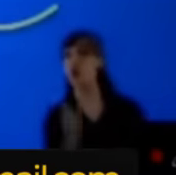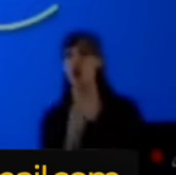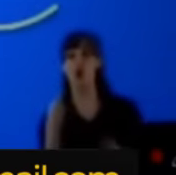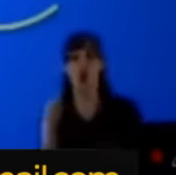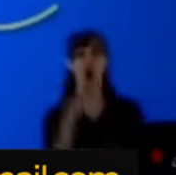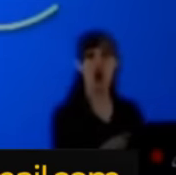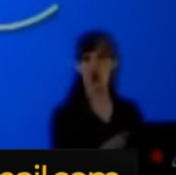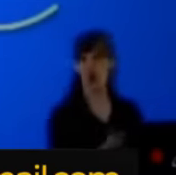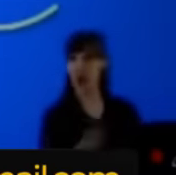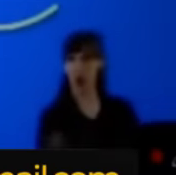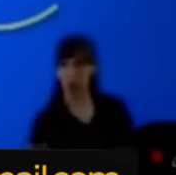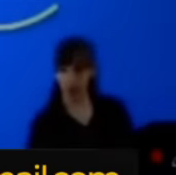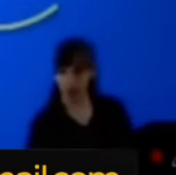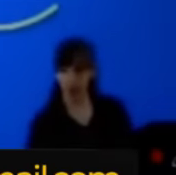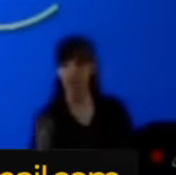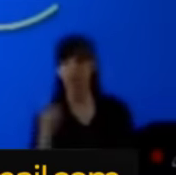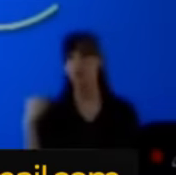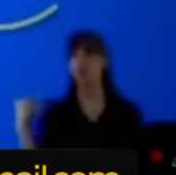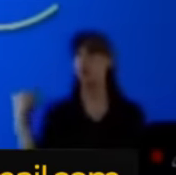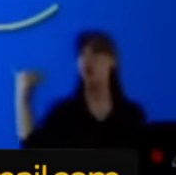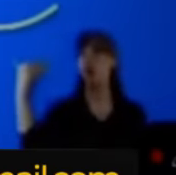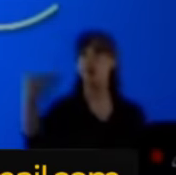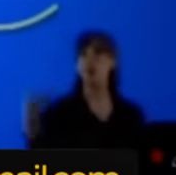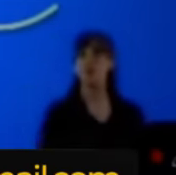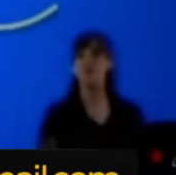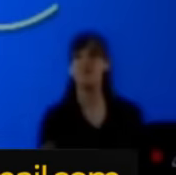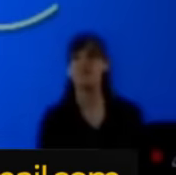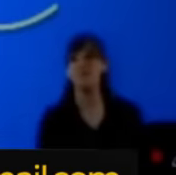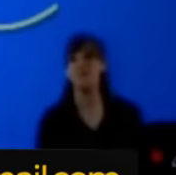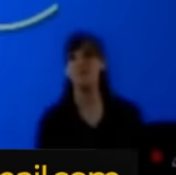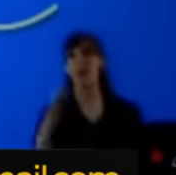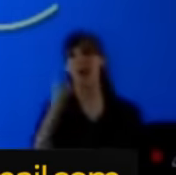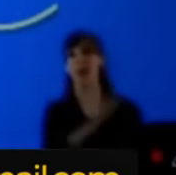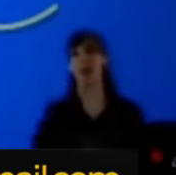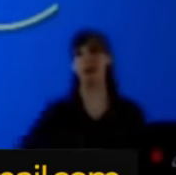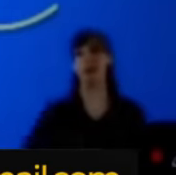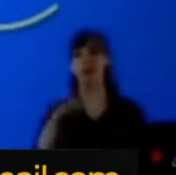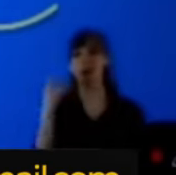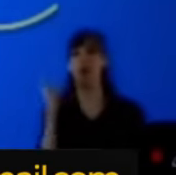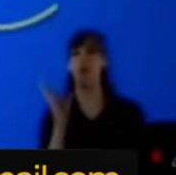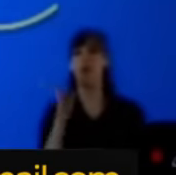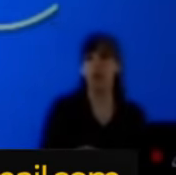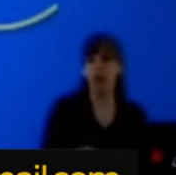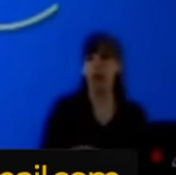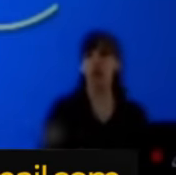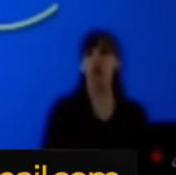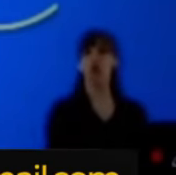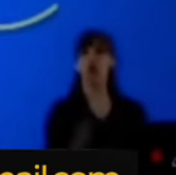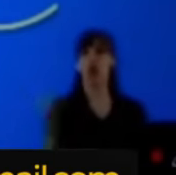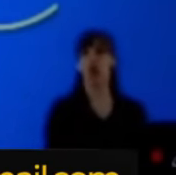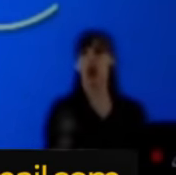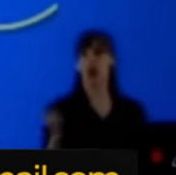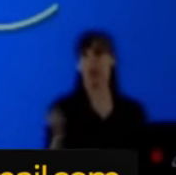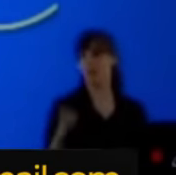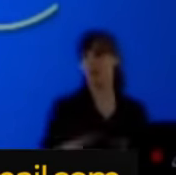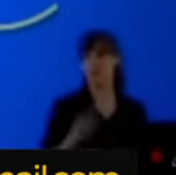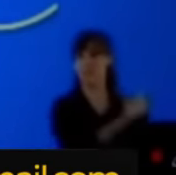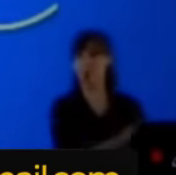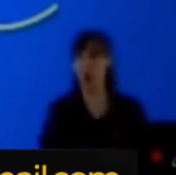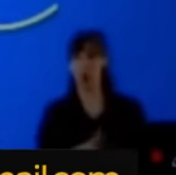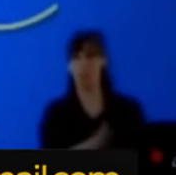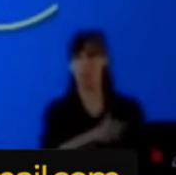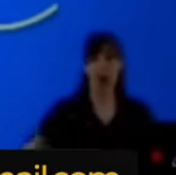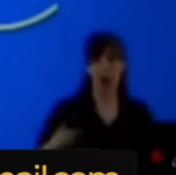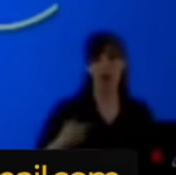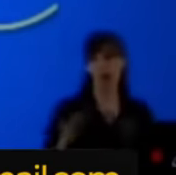ideias e o único destino possível de cada uma vez, vamos ser mais Estado, mais regulamentação, mais socialismo, mais